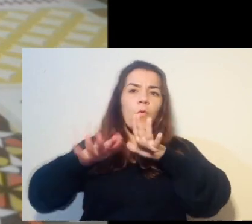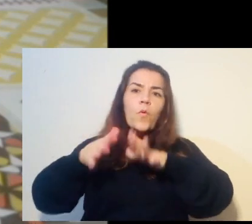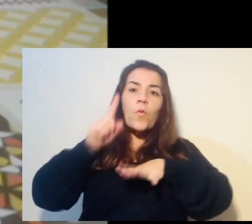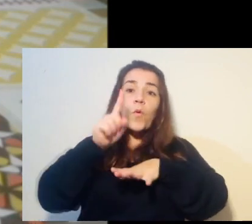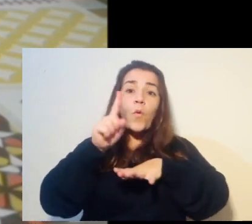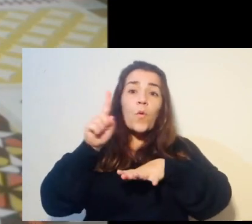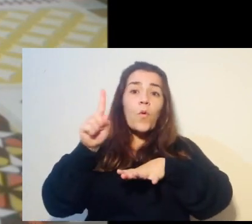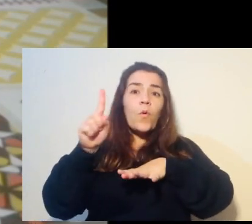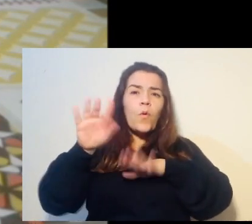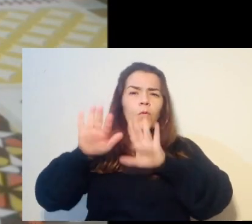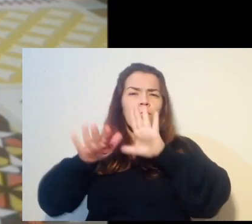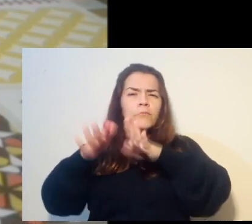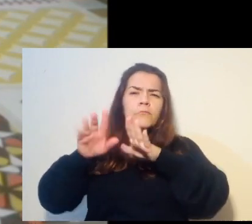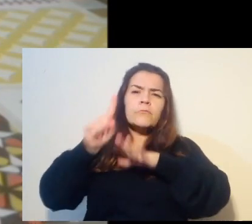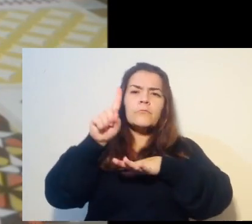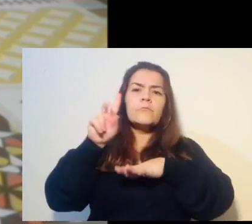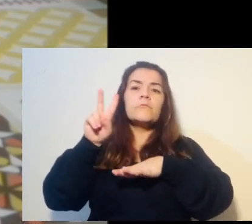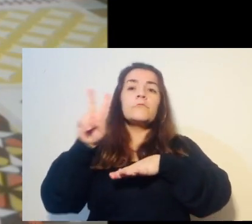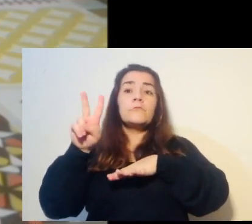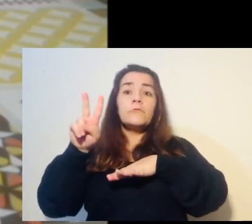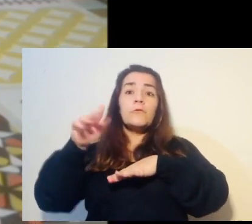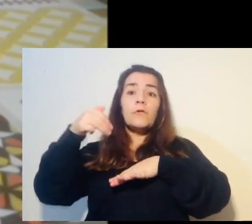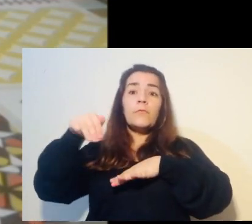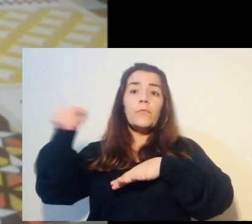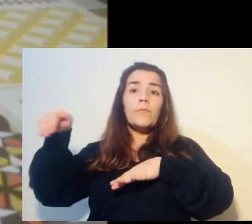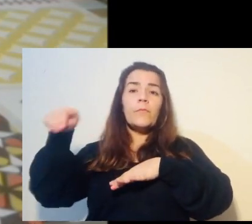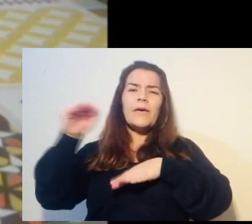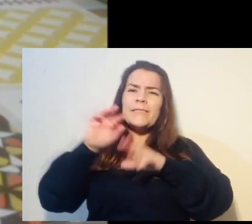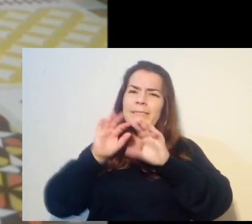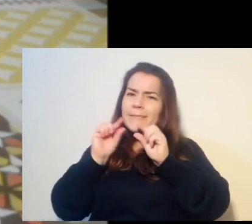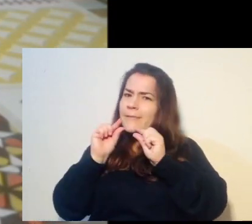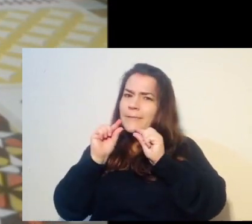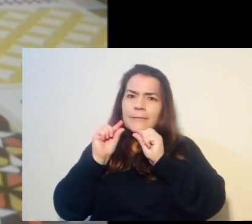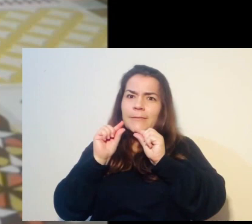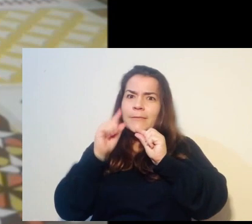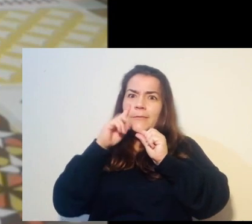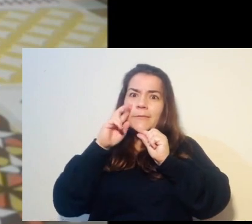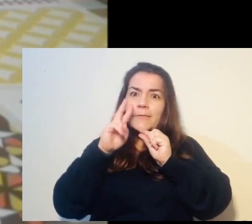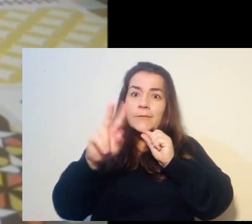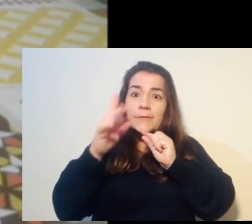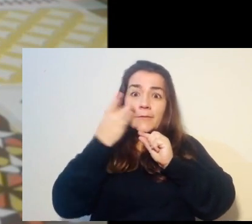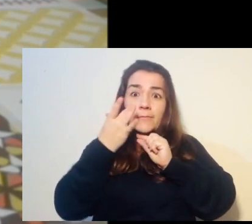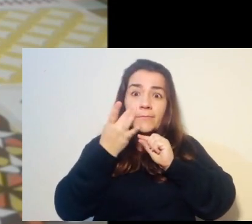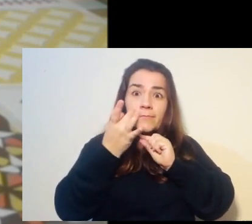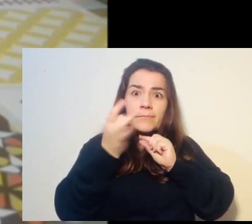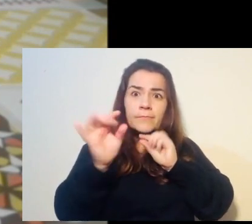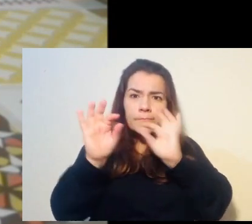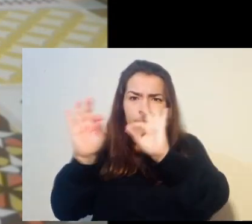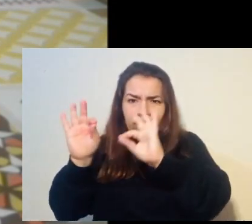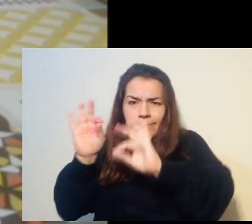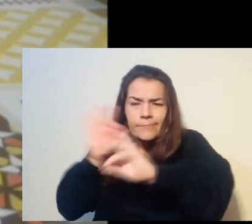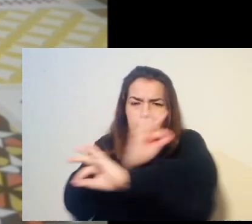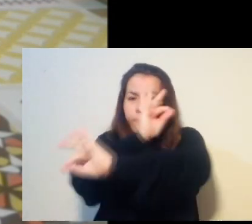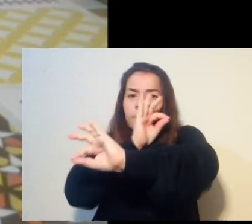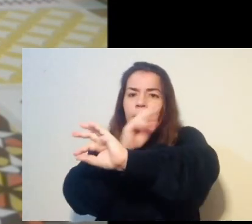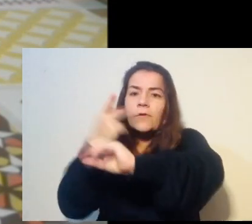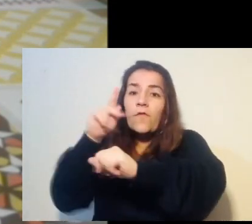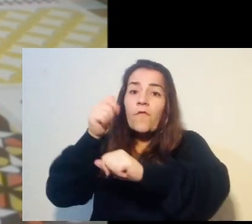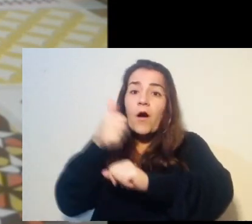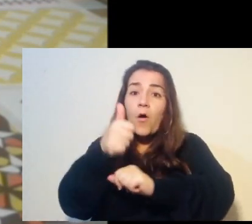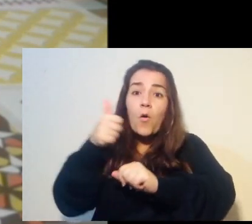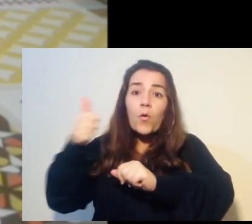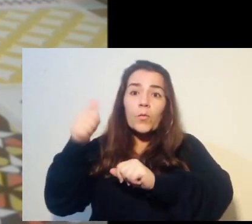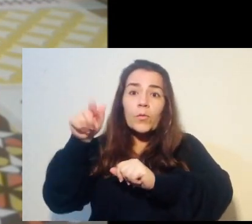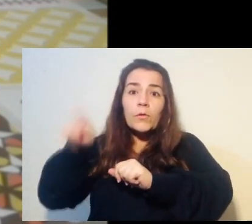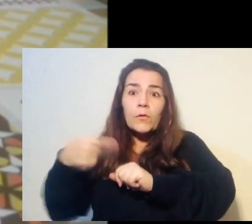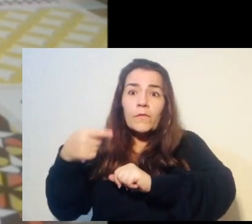o 11 e o 12 aqui na trena, que é bem mínima, né, essa diferença. Então a gente tem uma medida que a gente